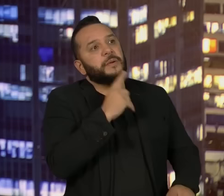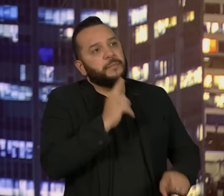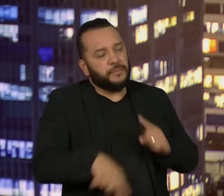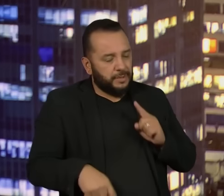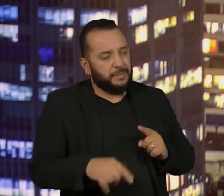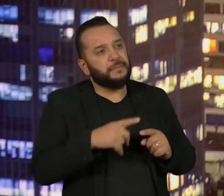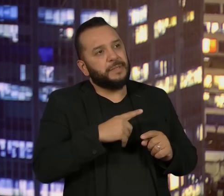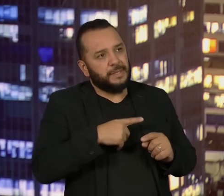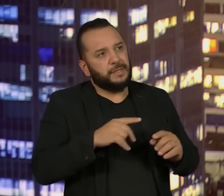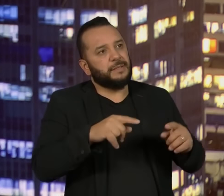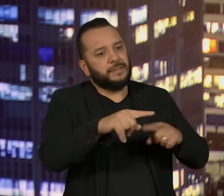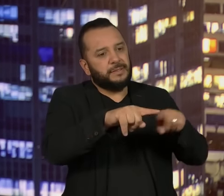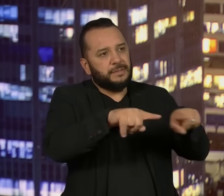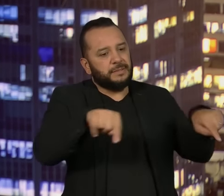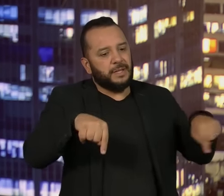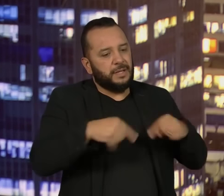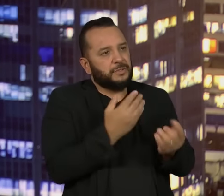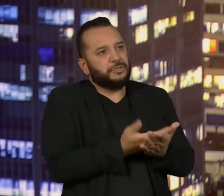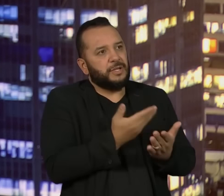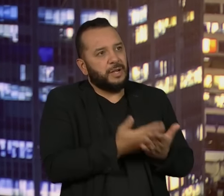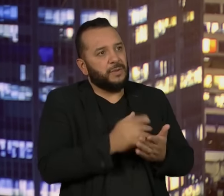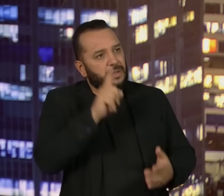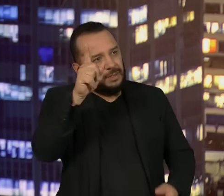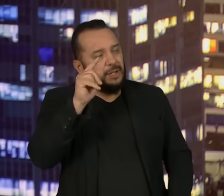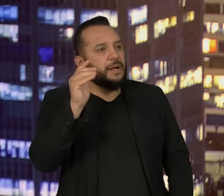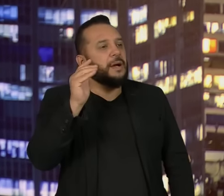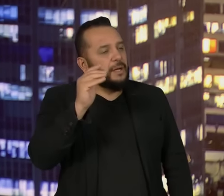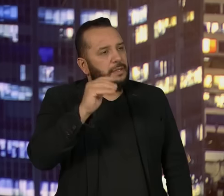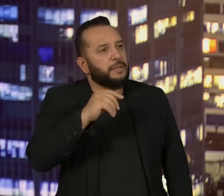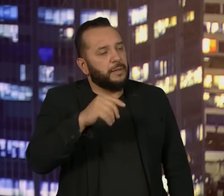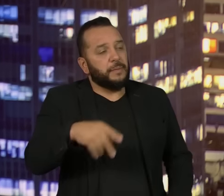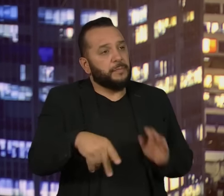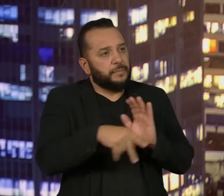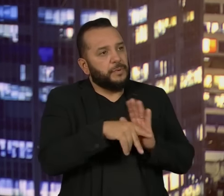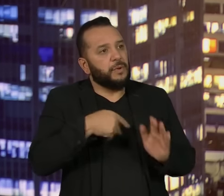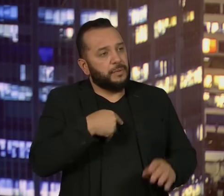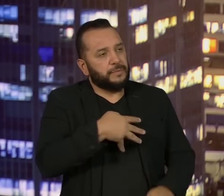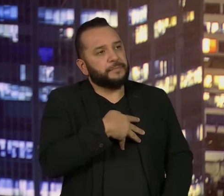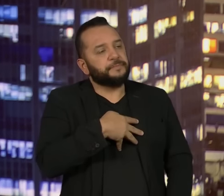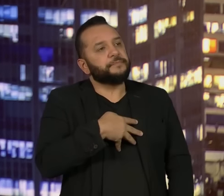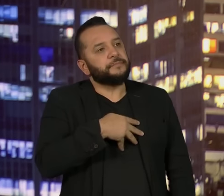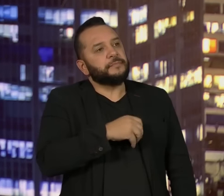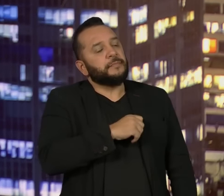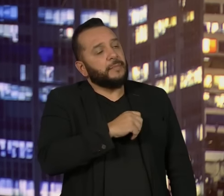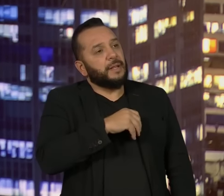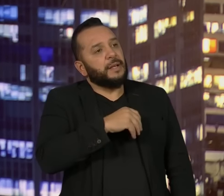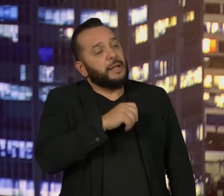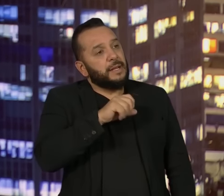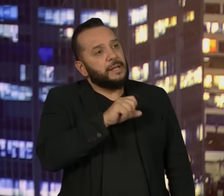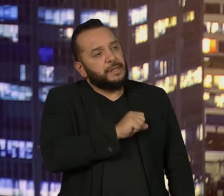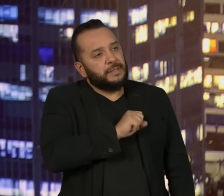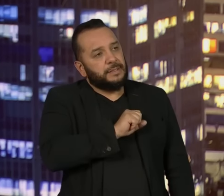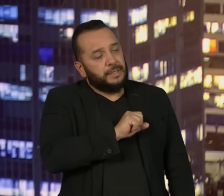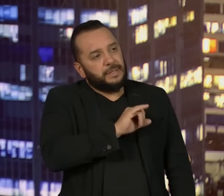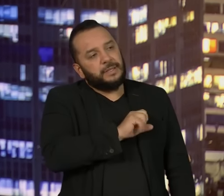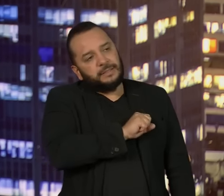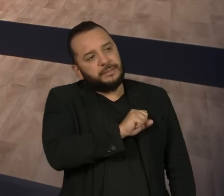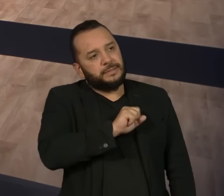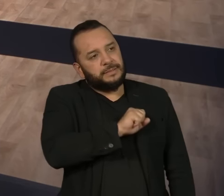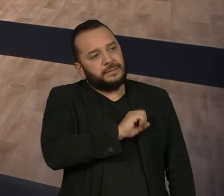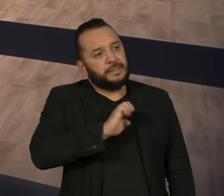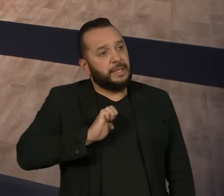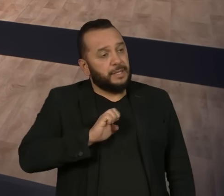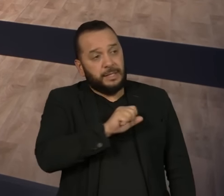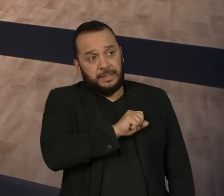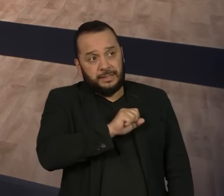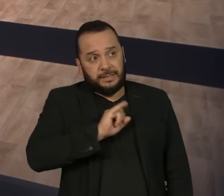alunos do 3º ano do ensino médio do SESI, em Santo André, na Grande São Paulo, né? E o professor que indicou a obra, eu li sobre,